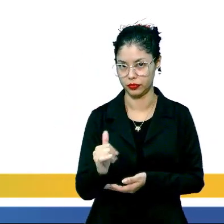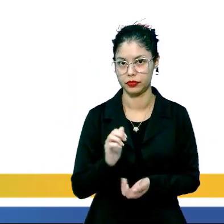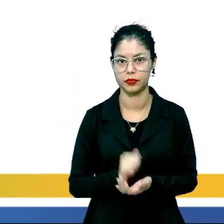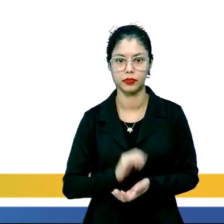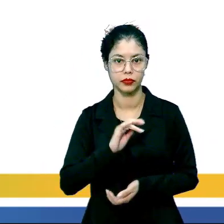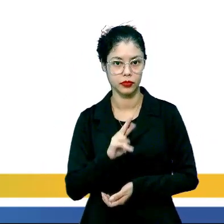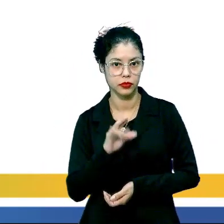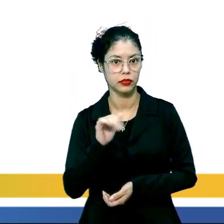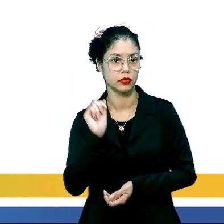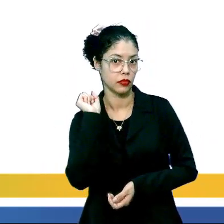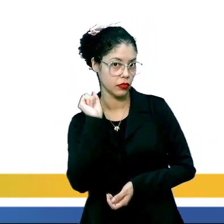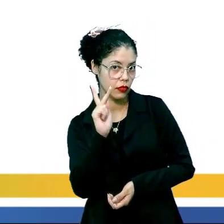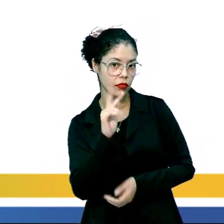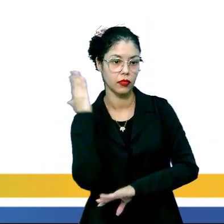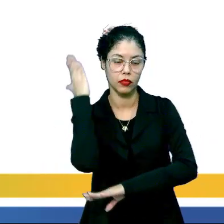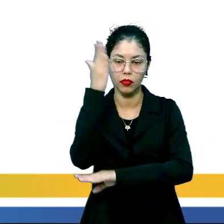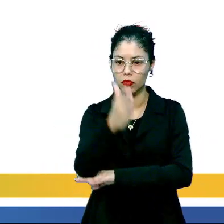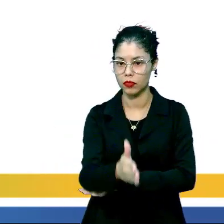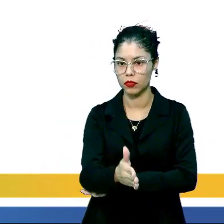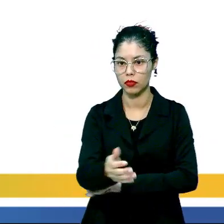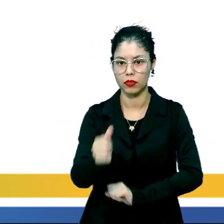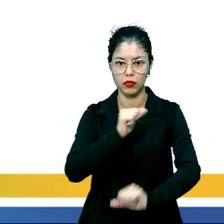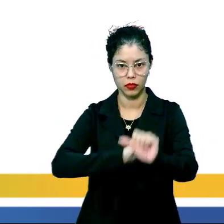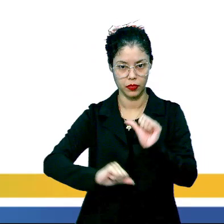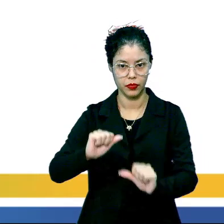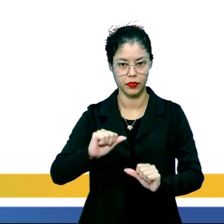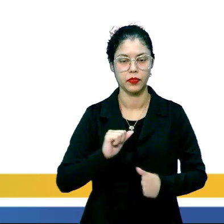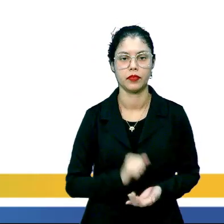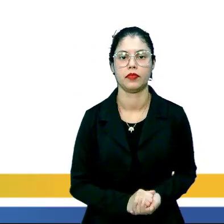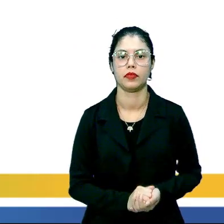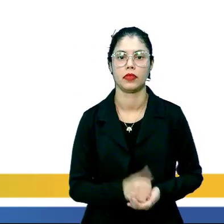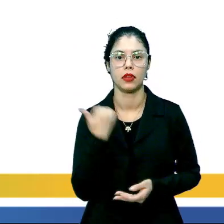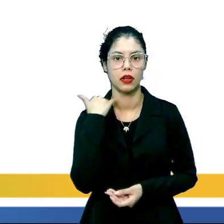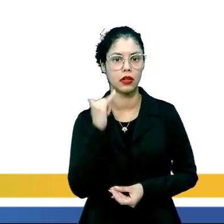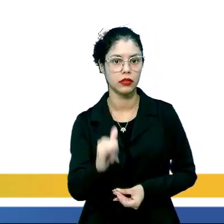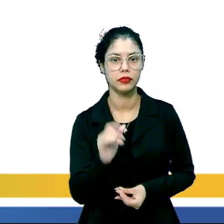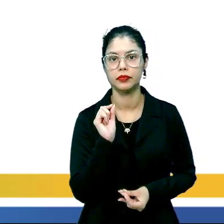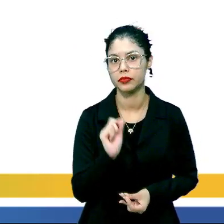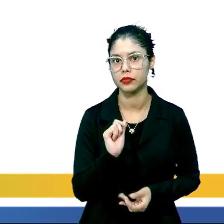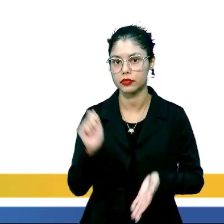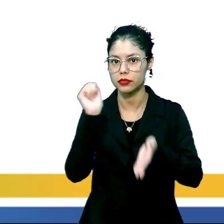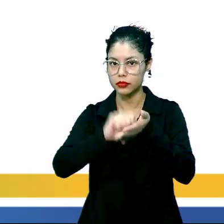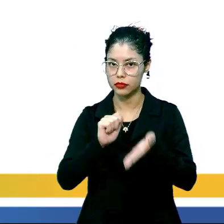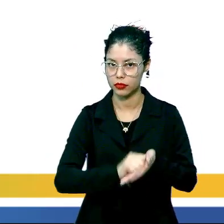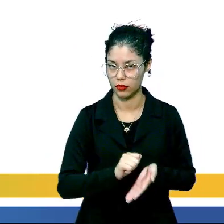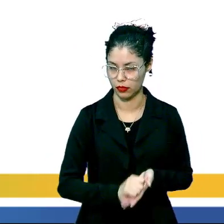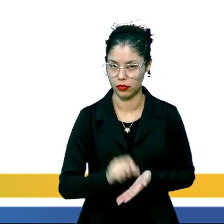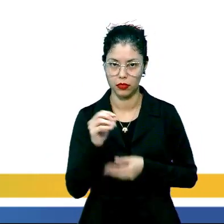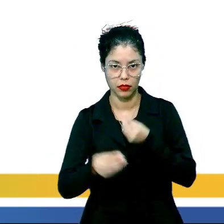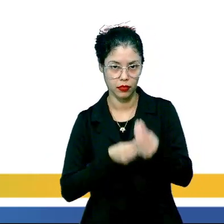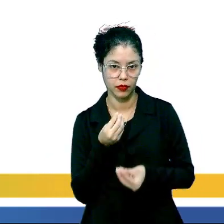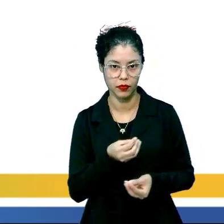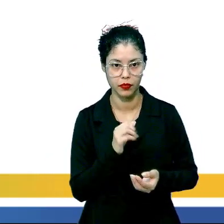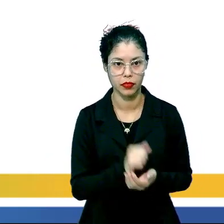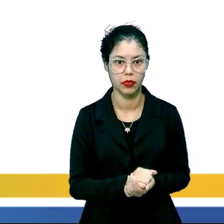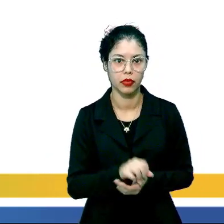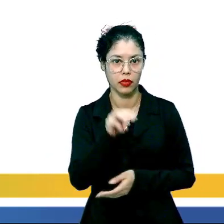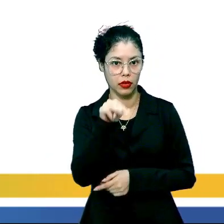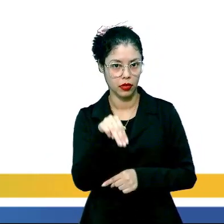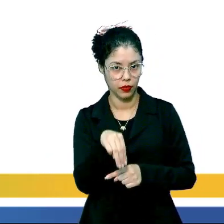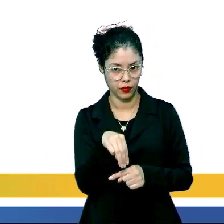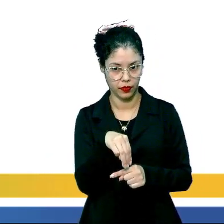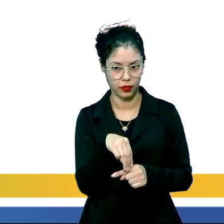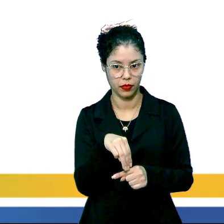cinética, ok? Na direção horizontal. Então a energia cinética vai ser escrita da seguinte forma: m de